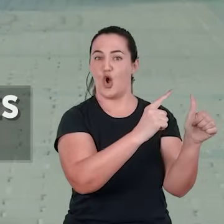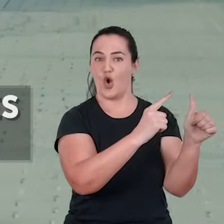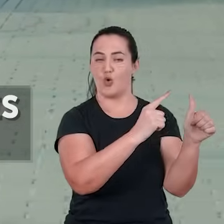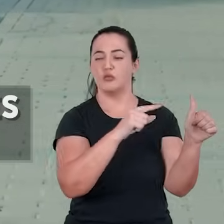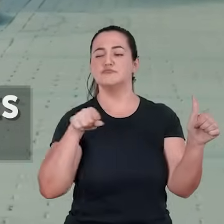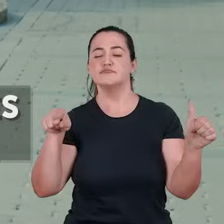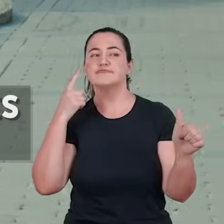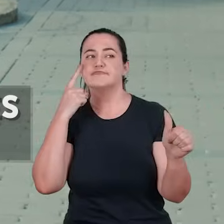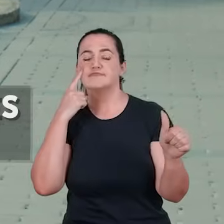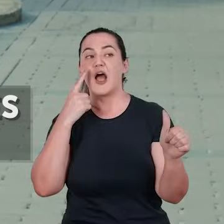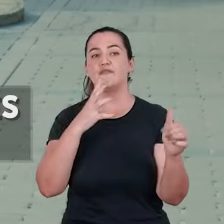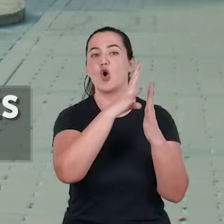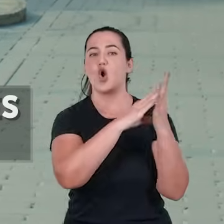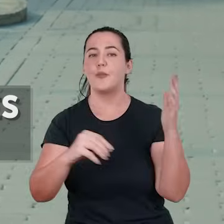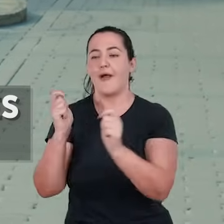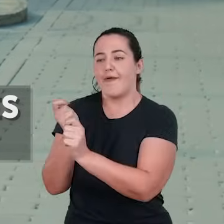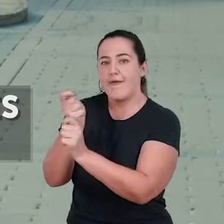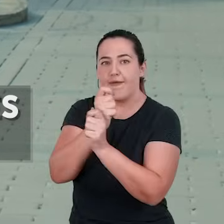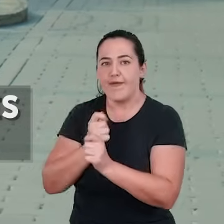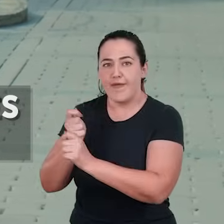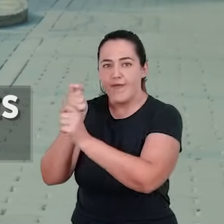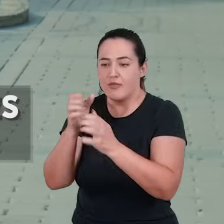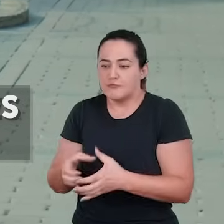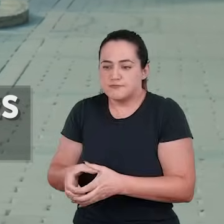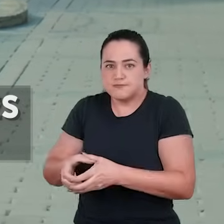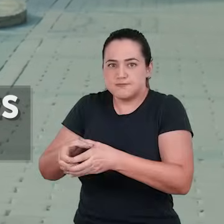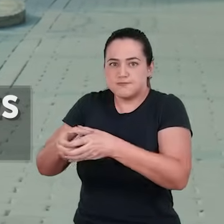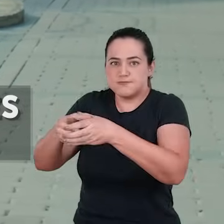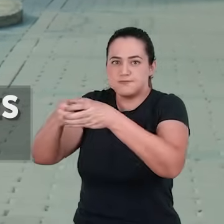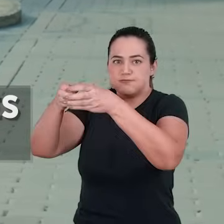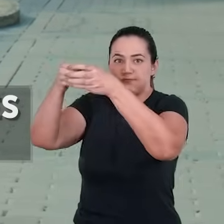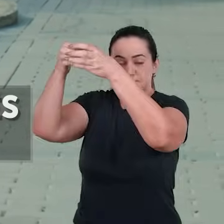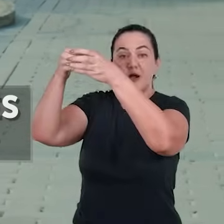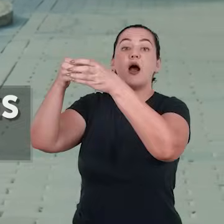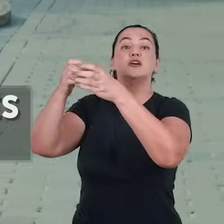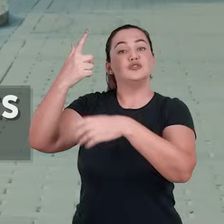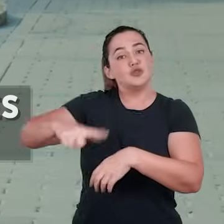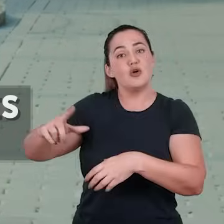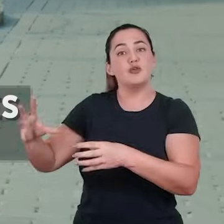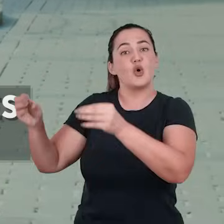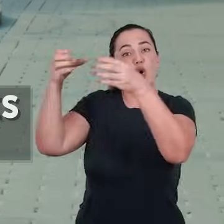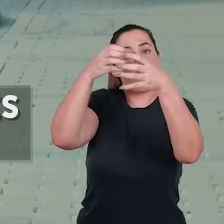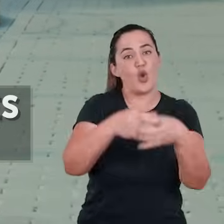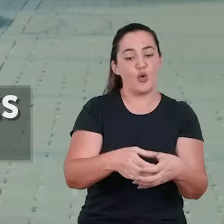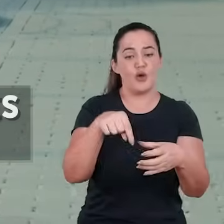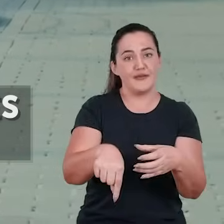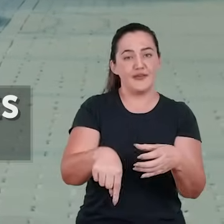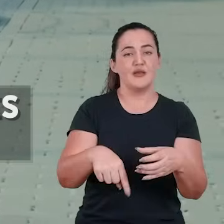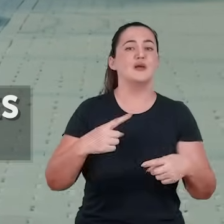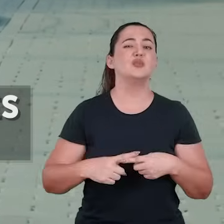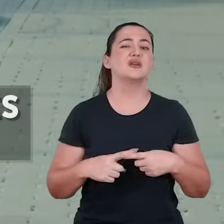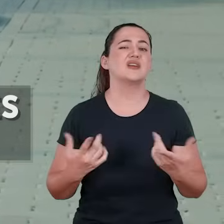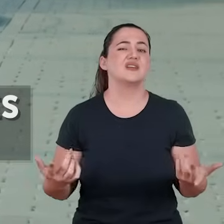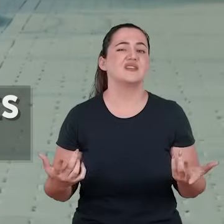por imitarem os obeliscos egípcios do Sol, foram colocados aqui. Mas o que tem a ver o obelisco egípcio do